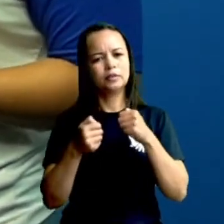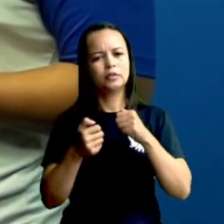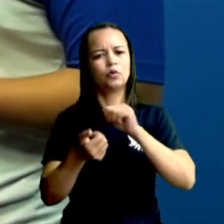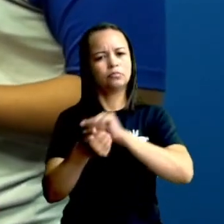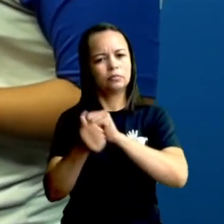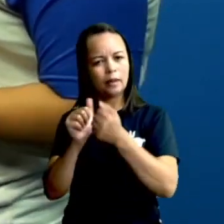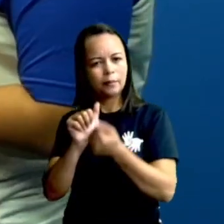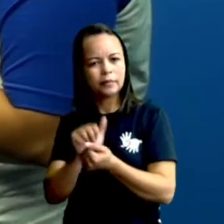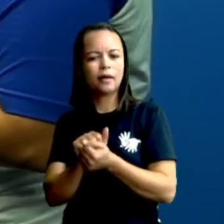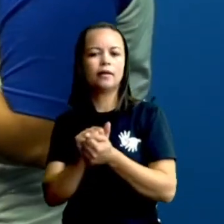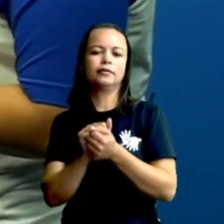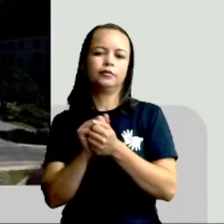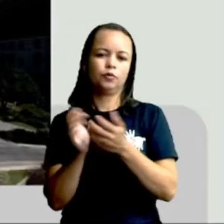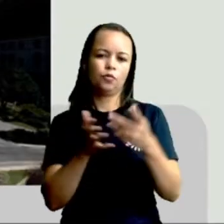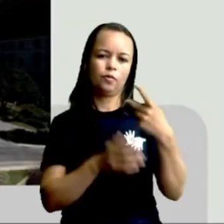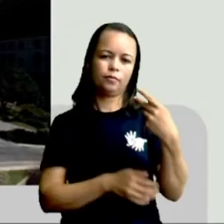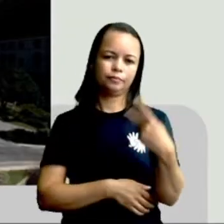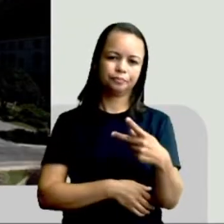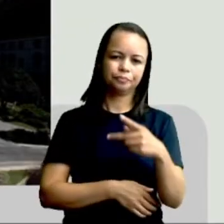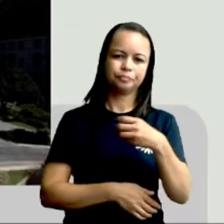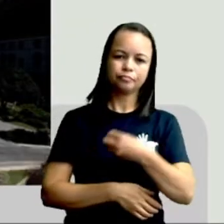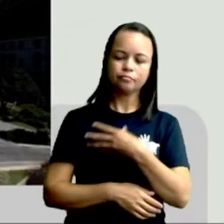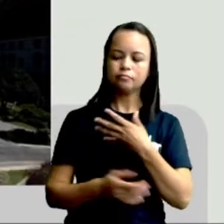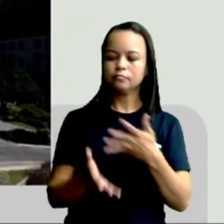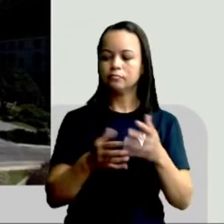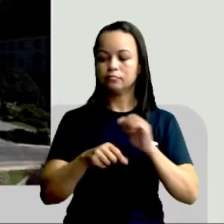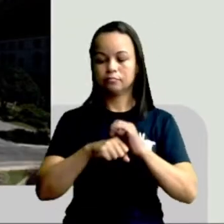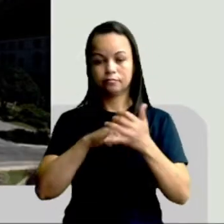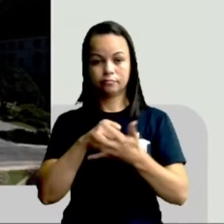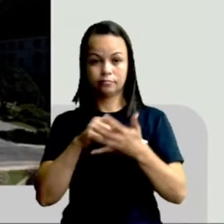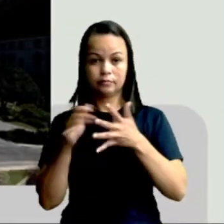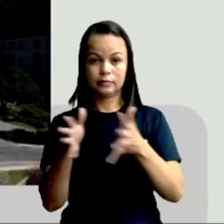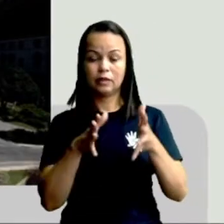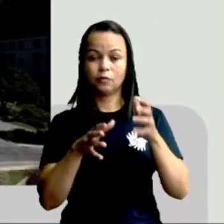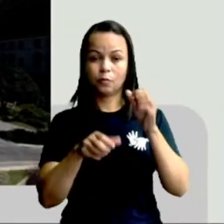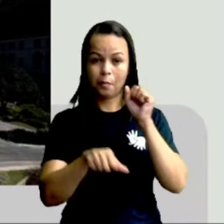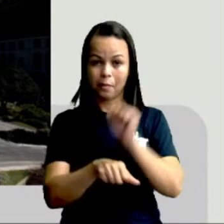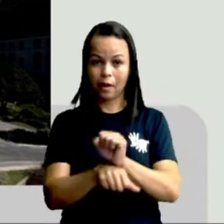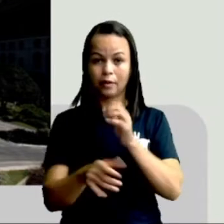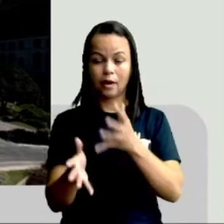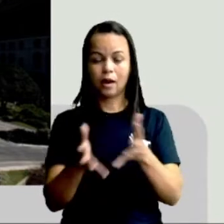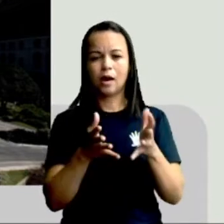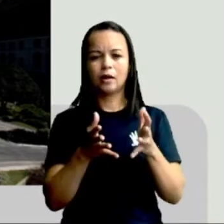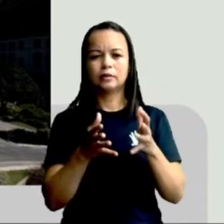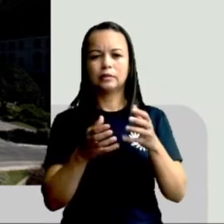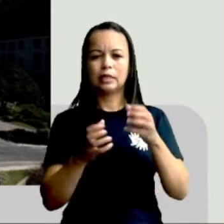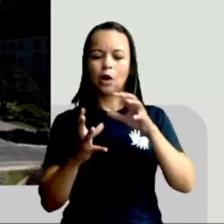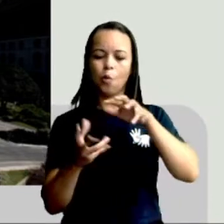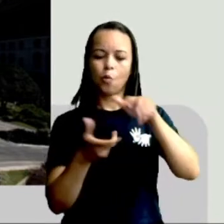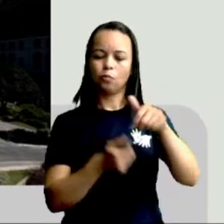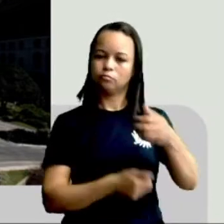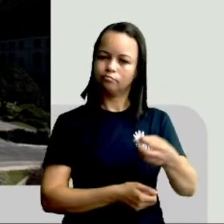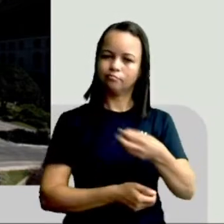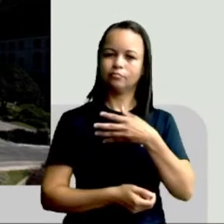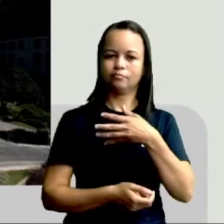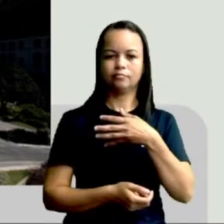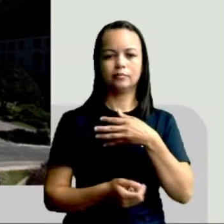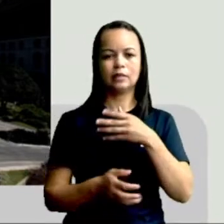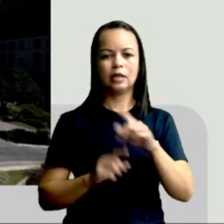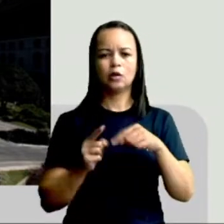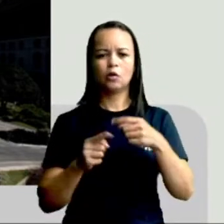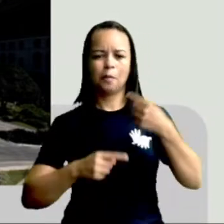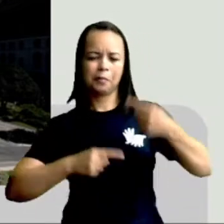esse novo, certo? Quando a pandemia do coronavírus for superada, nascerá um novo mundo. Um novo mundo